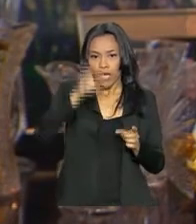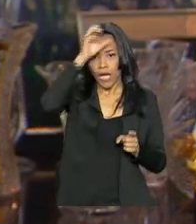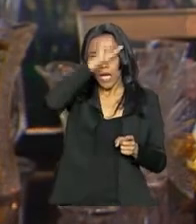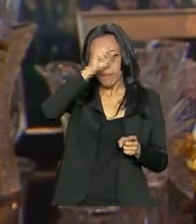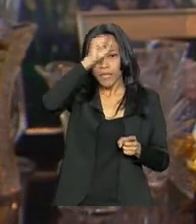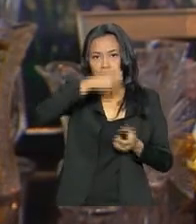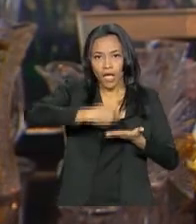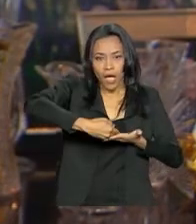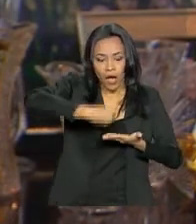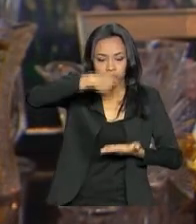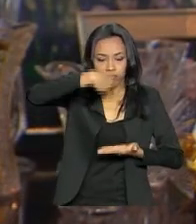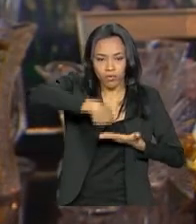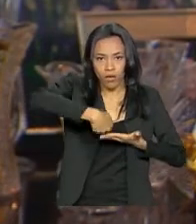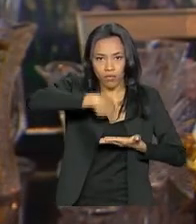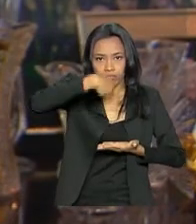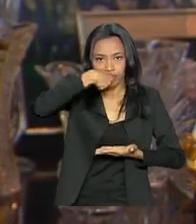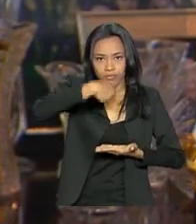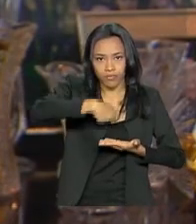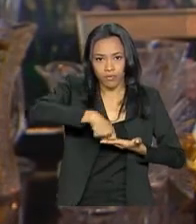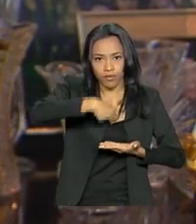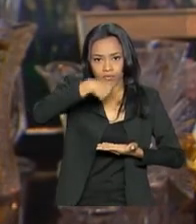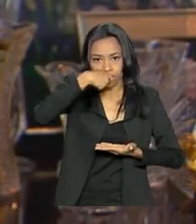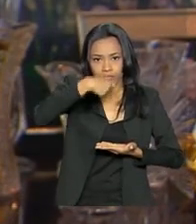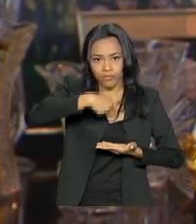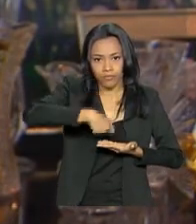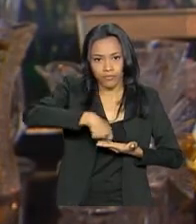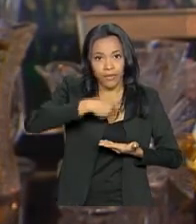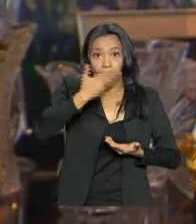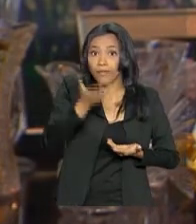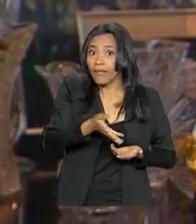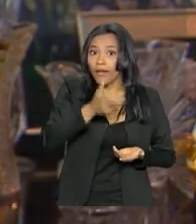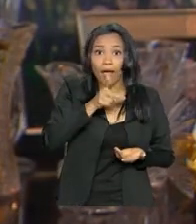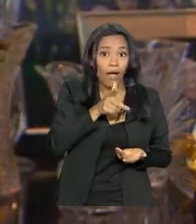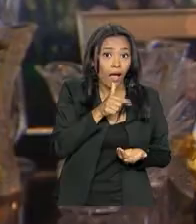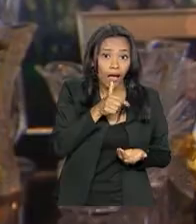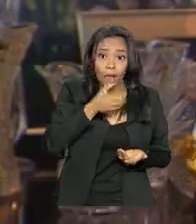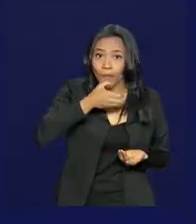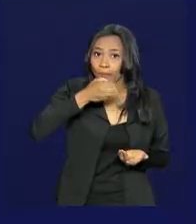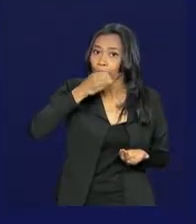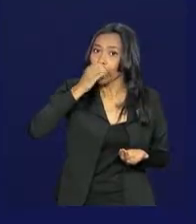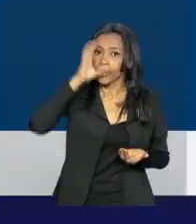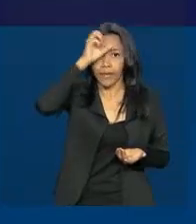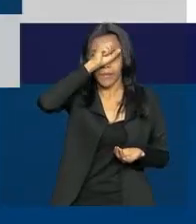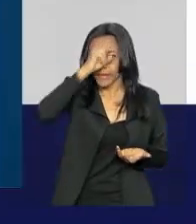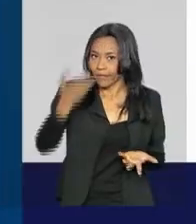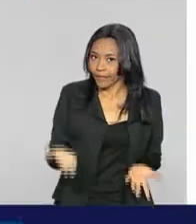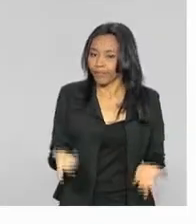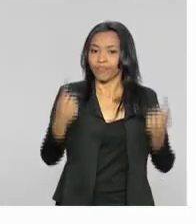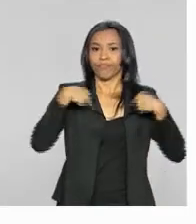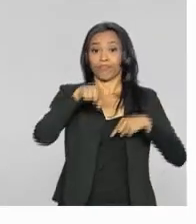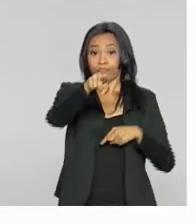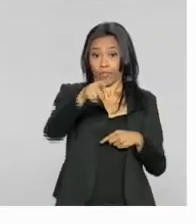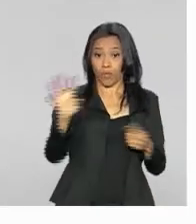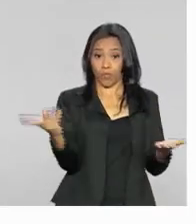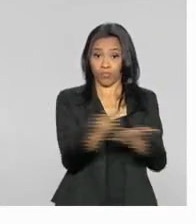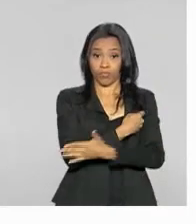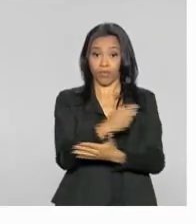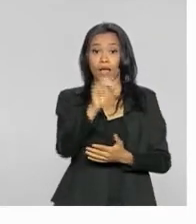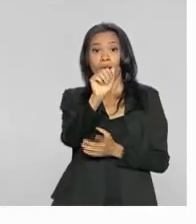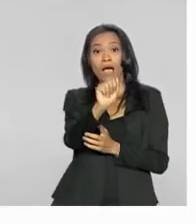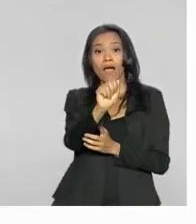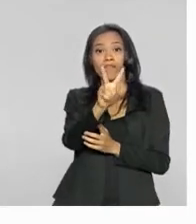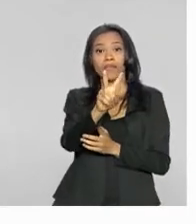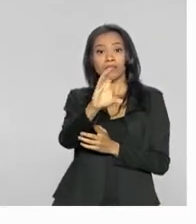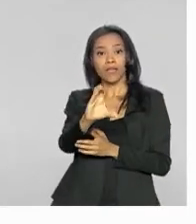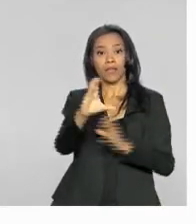alimentar a tomar água a gente tem que aprender o acidente vascular encefálico ou cerebral